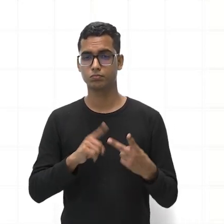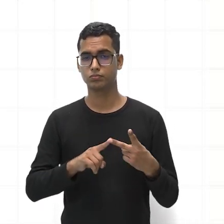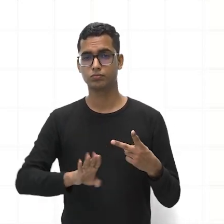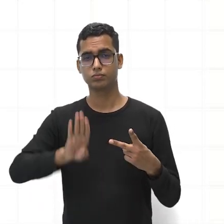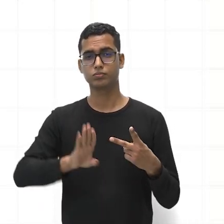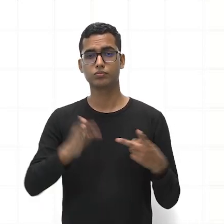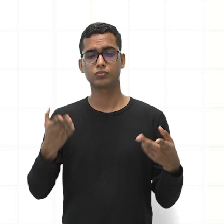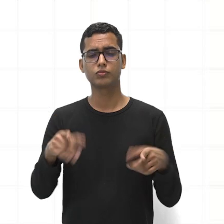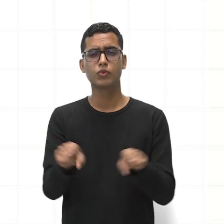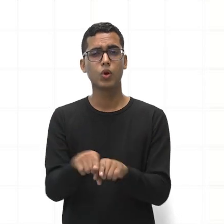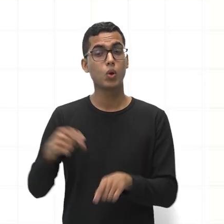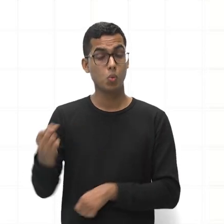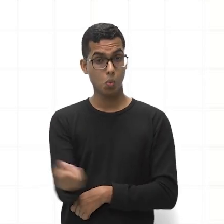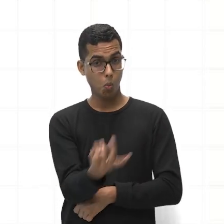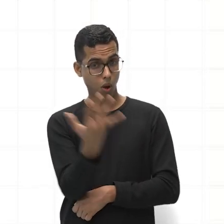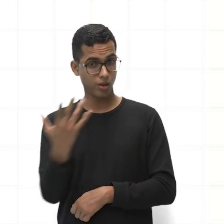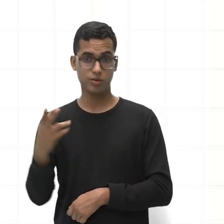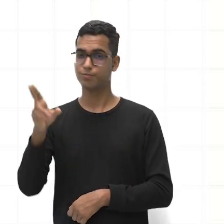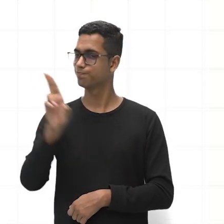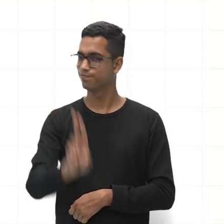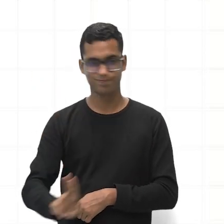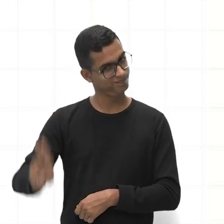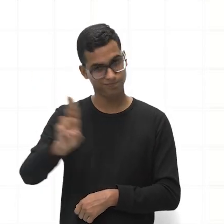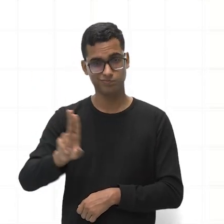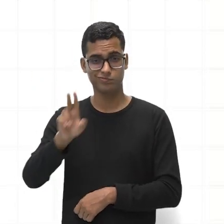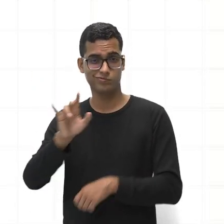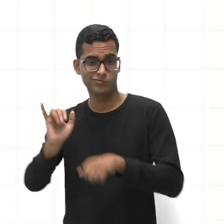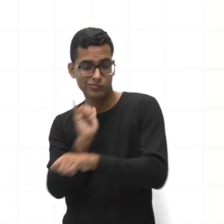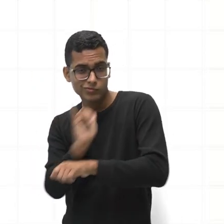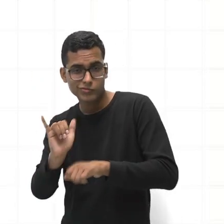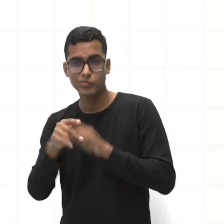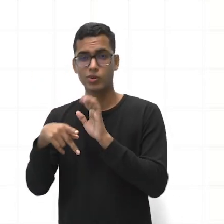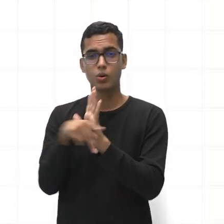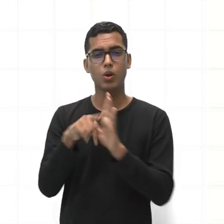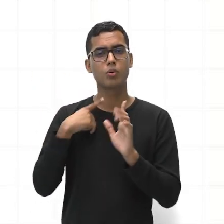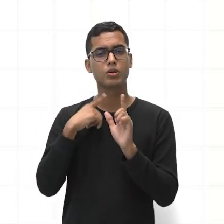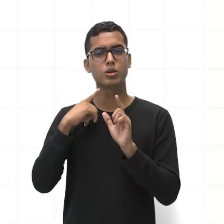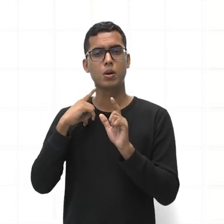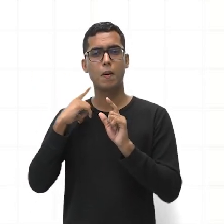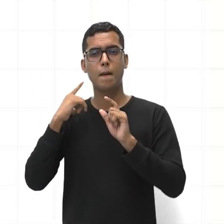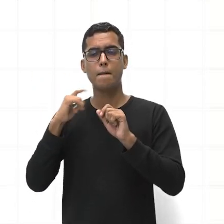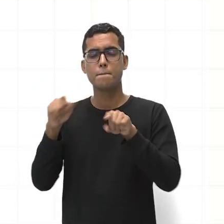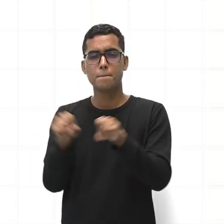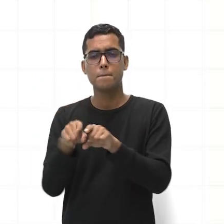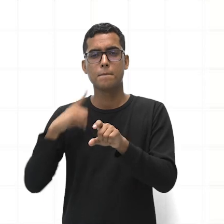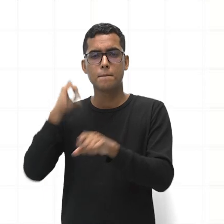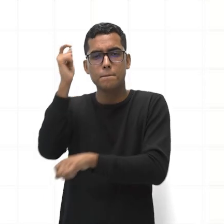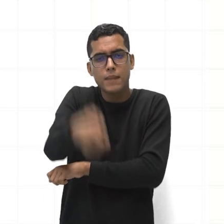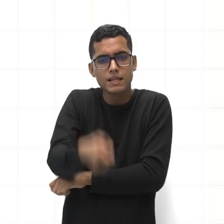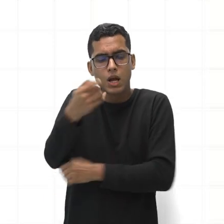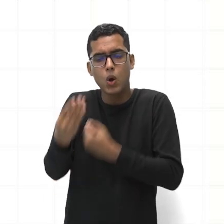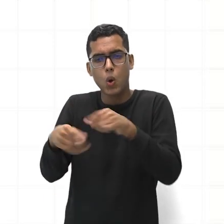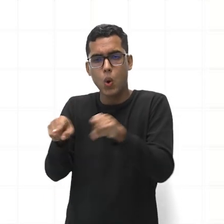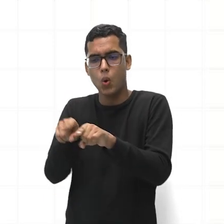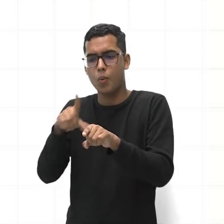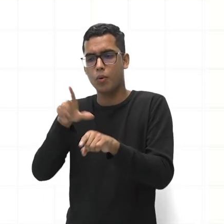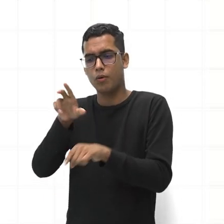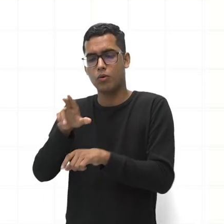tarrafa ou malhadeira? Que não utilizam, ó. Quem é que não utiliza técnica de tarrafa ou